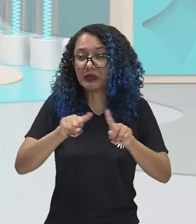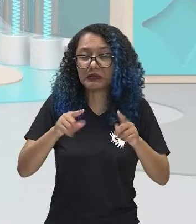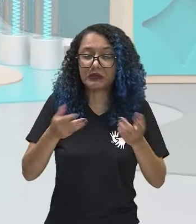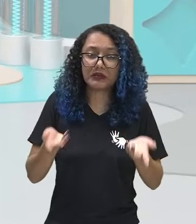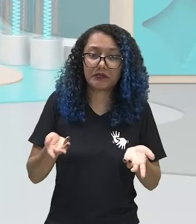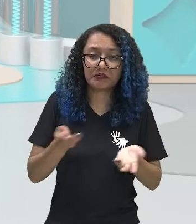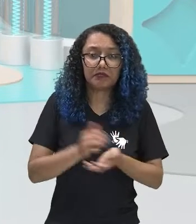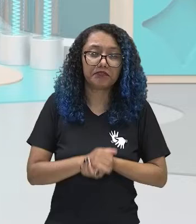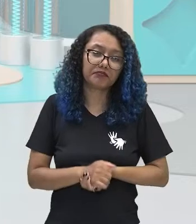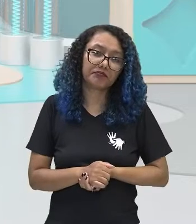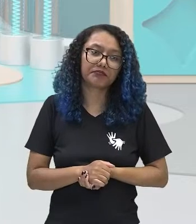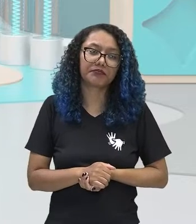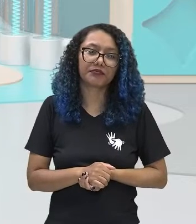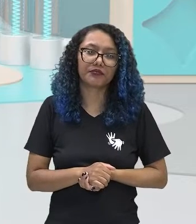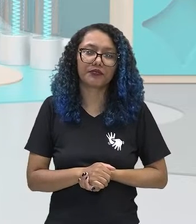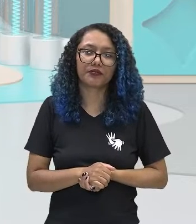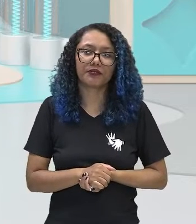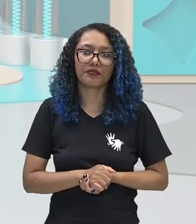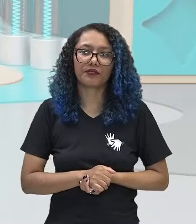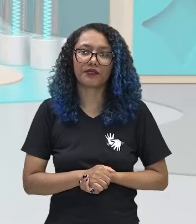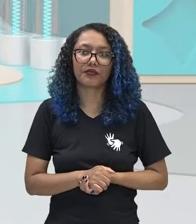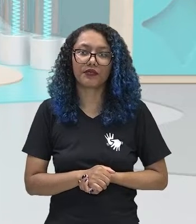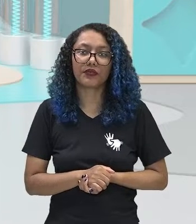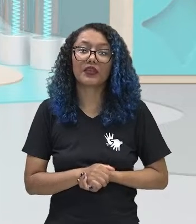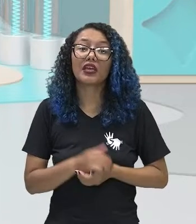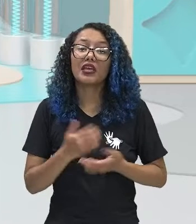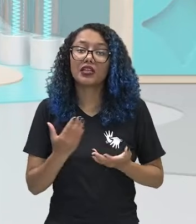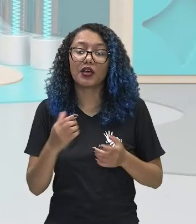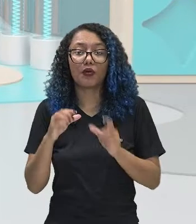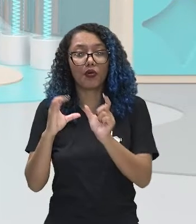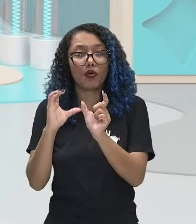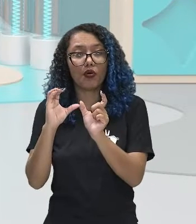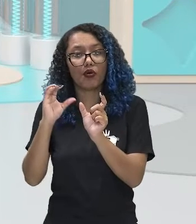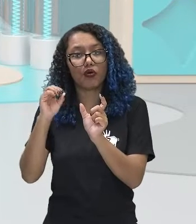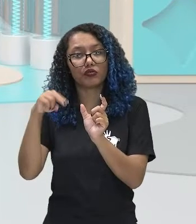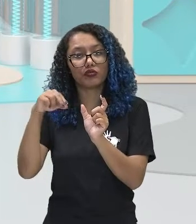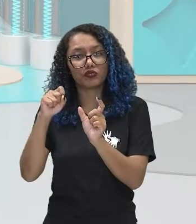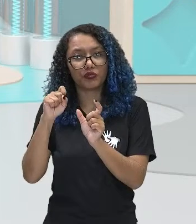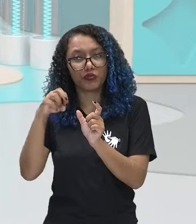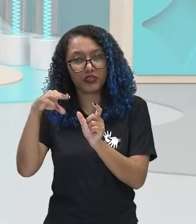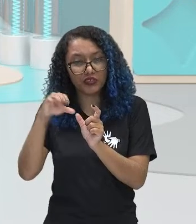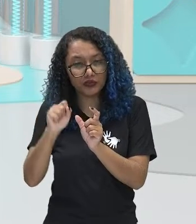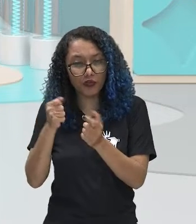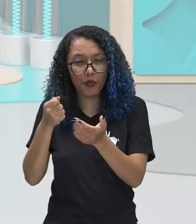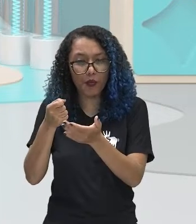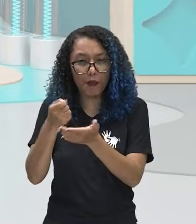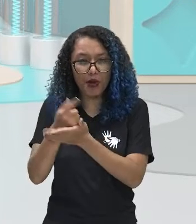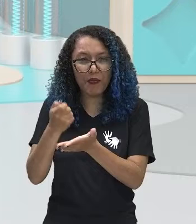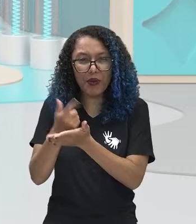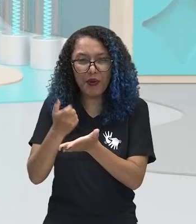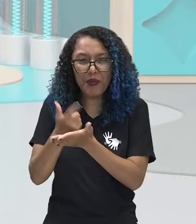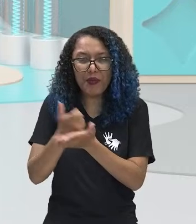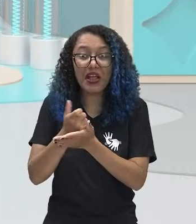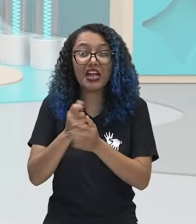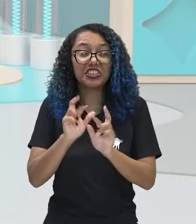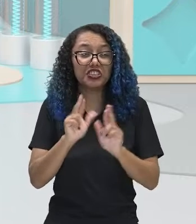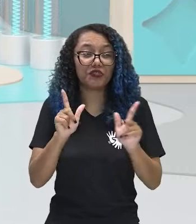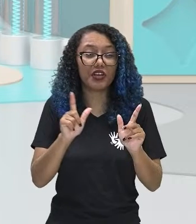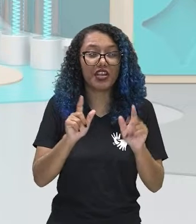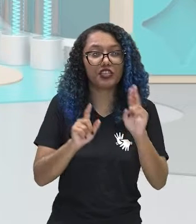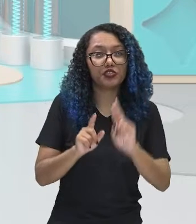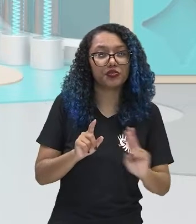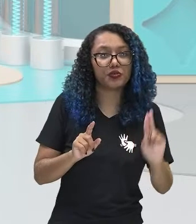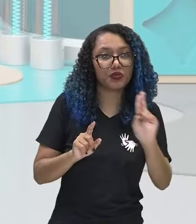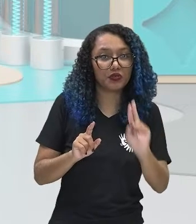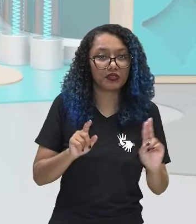que é interessante dizer que consumismo é diferente de consumo. Já entendemos que o consumismo, né, ocorre por